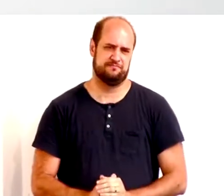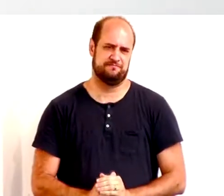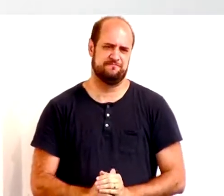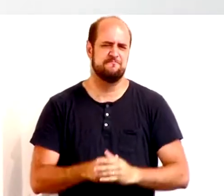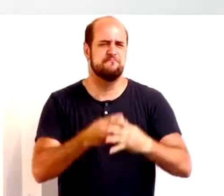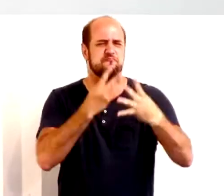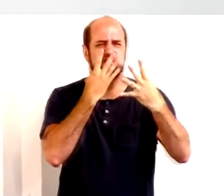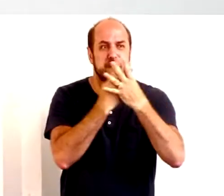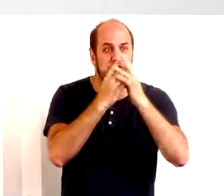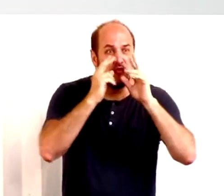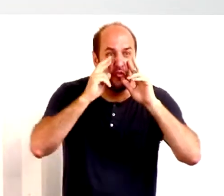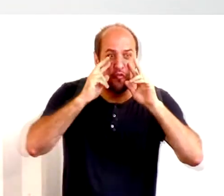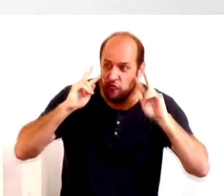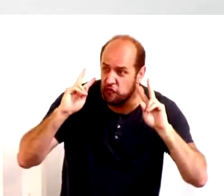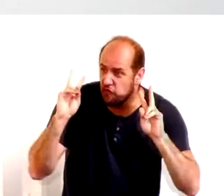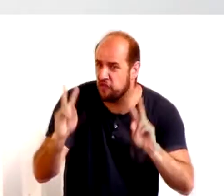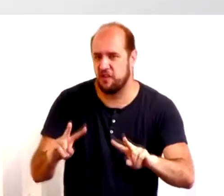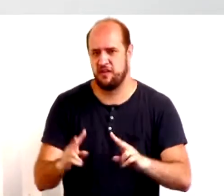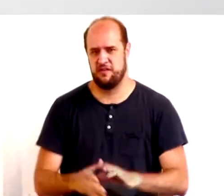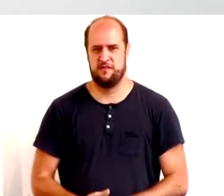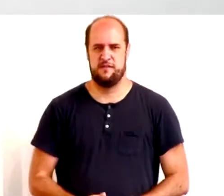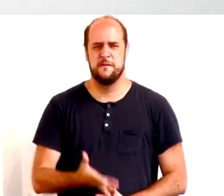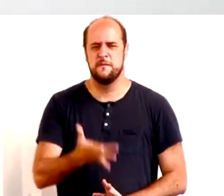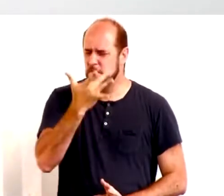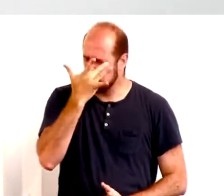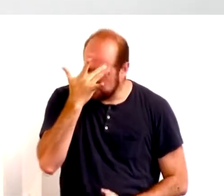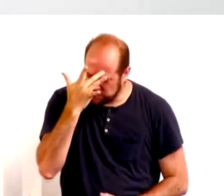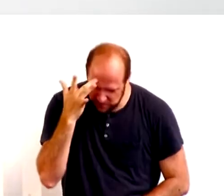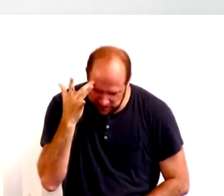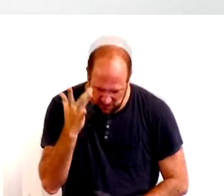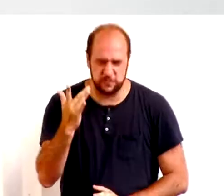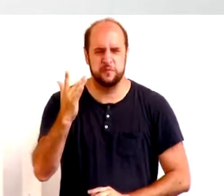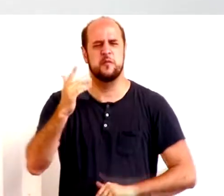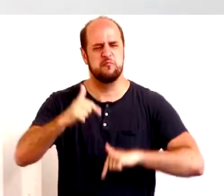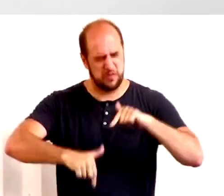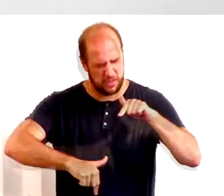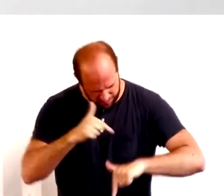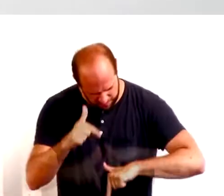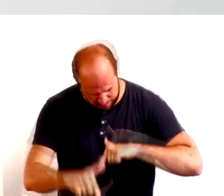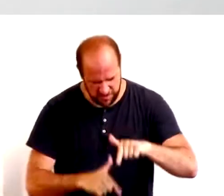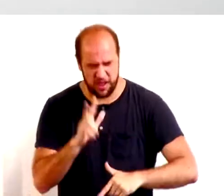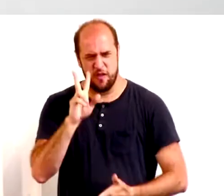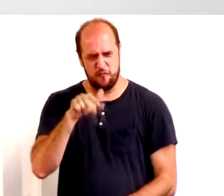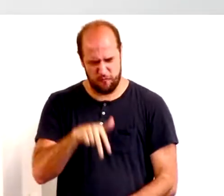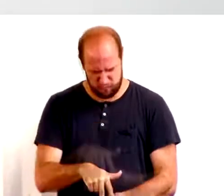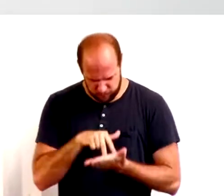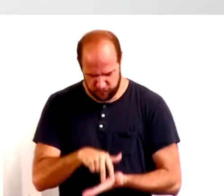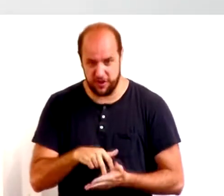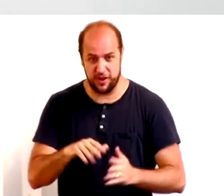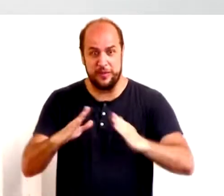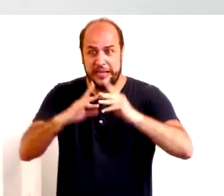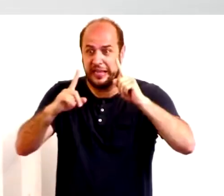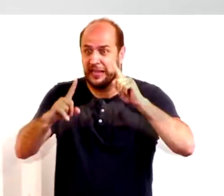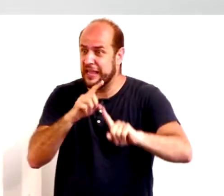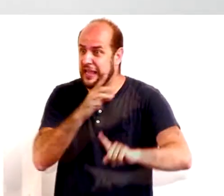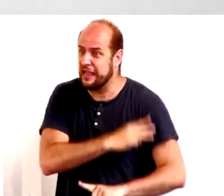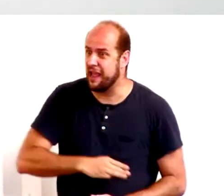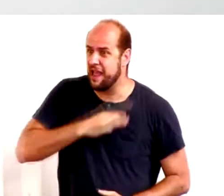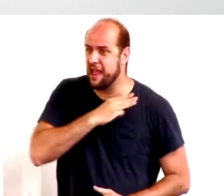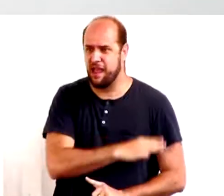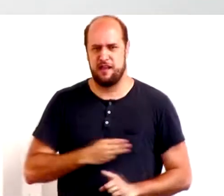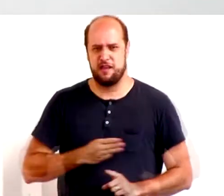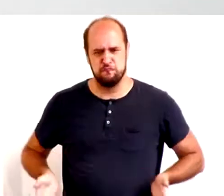de testemunhar. Estes são os que fazem a missão. Essa é a igreja